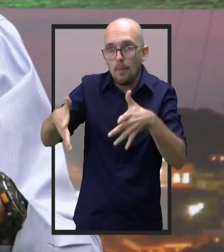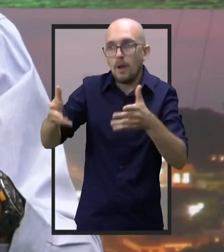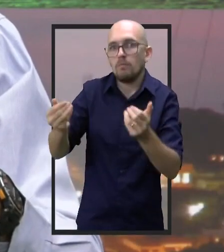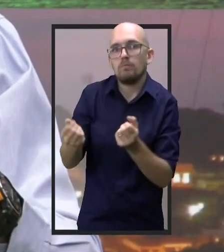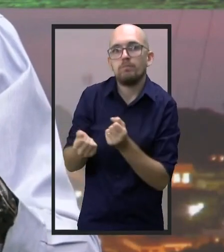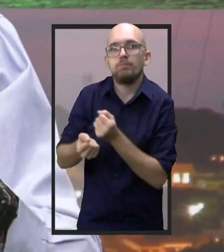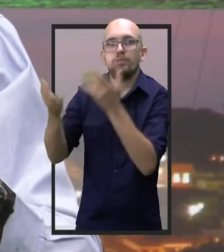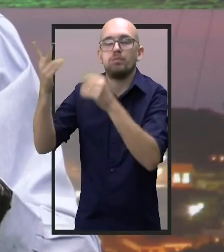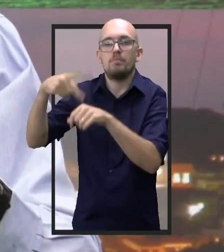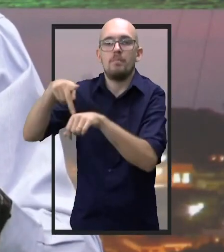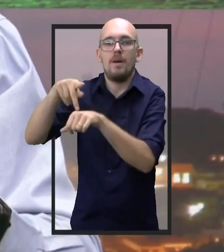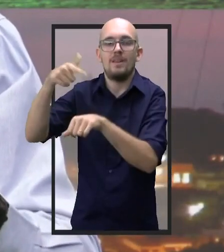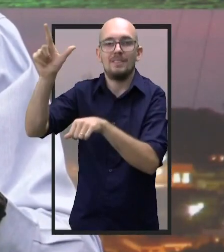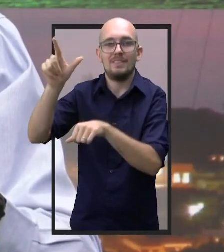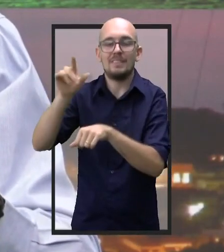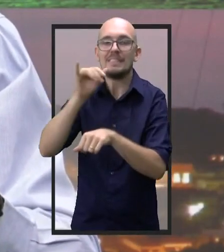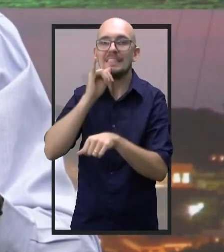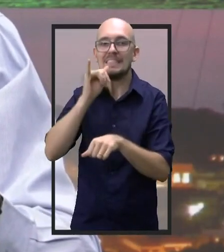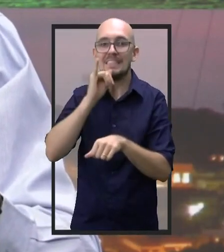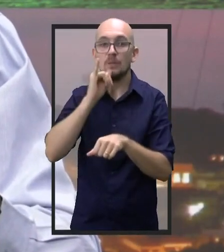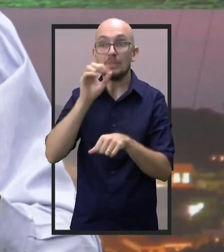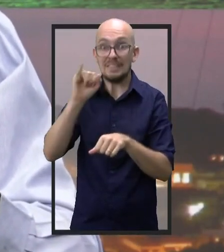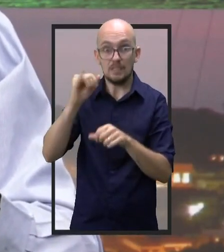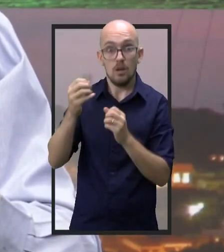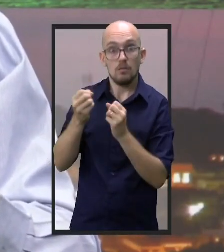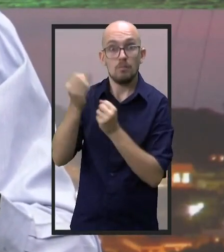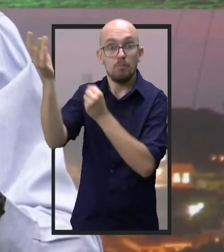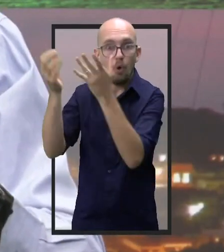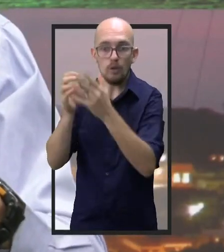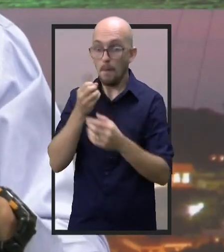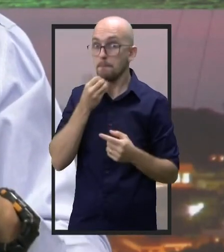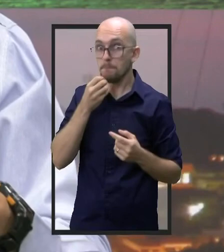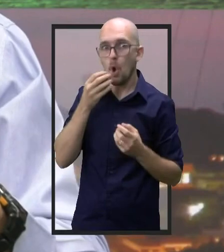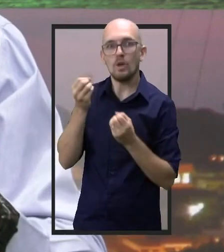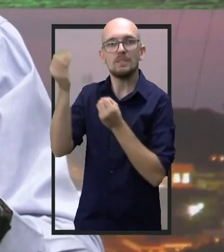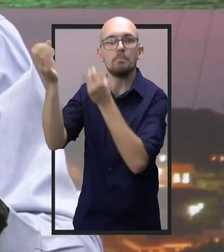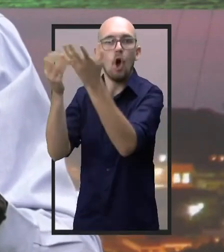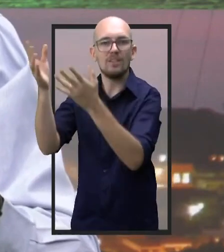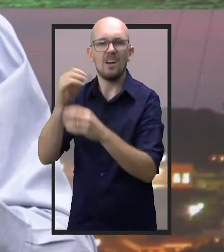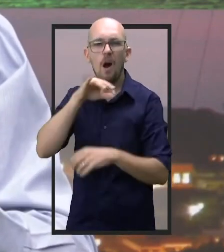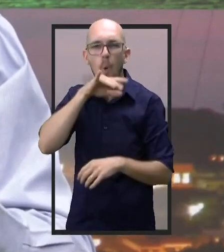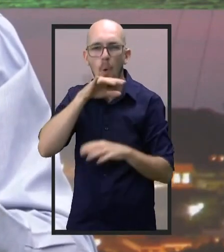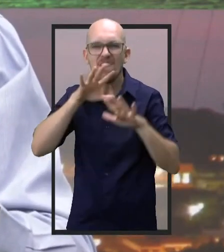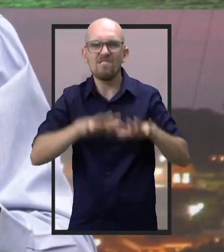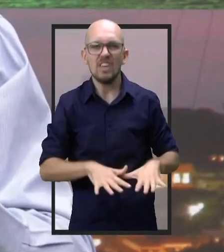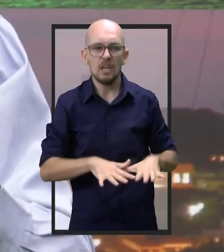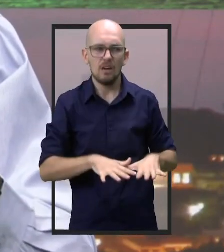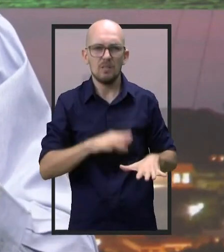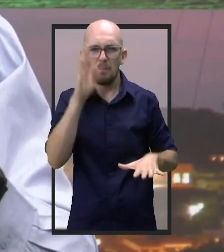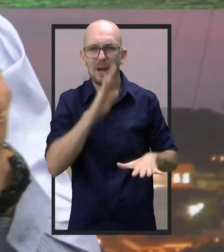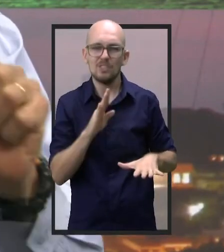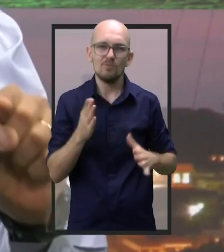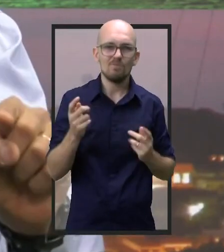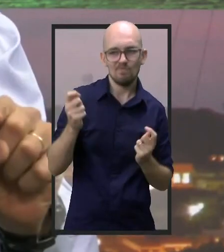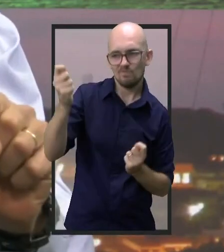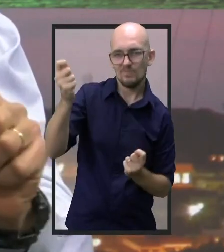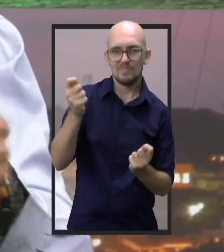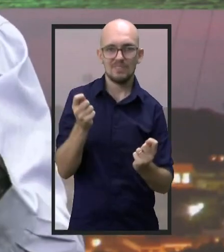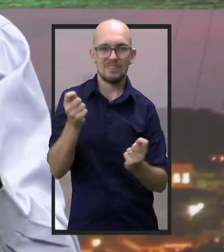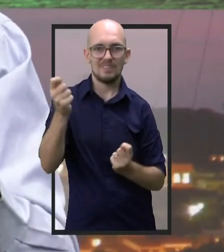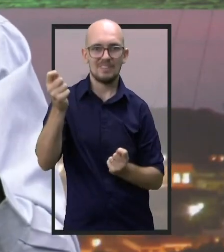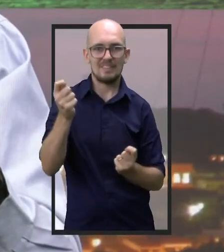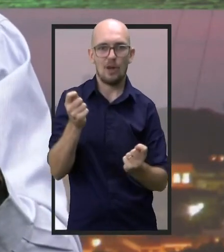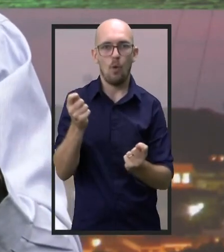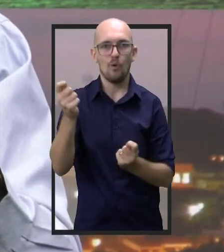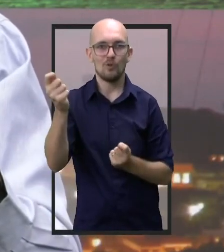produz. Se você exporta, você regula o mercado. Tá bom, exporta, tá ruim, fica. Então, isso você regula, o consumidor